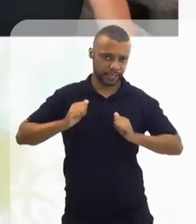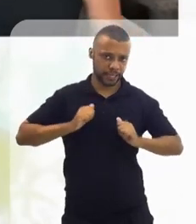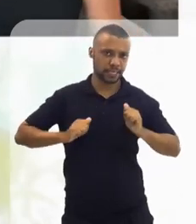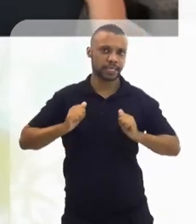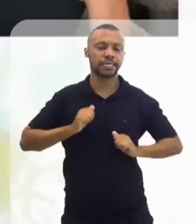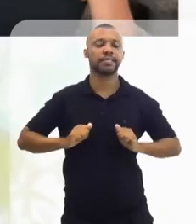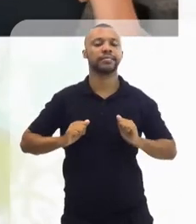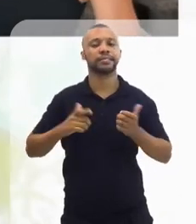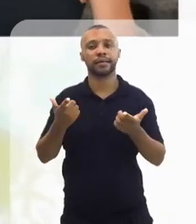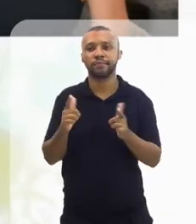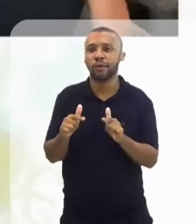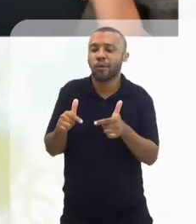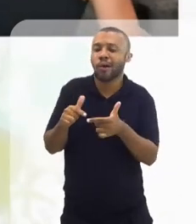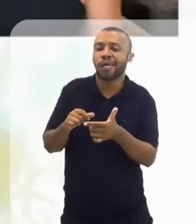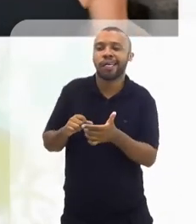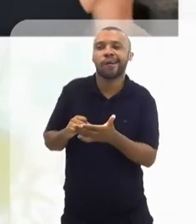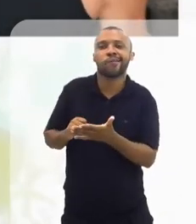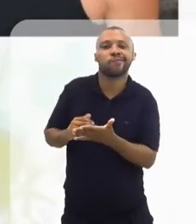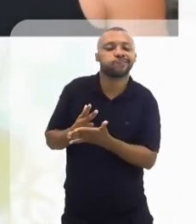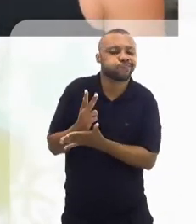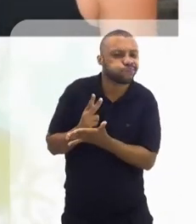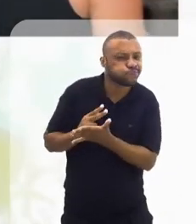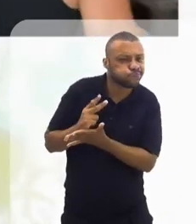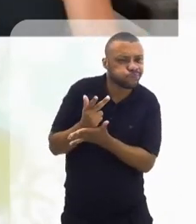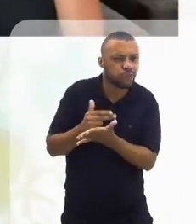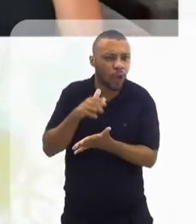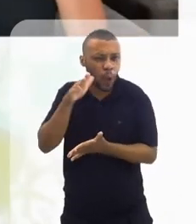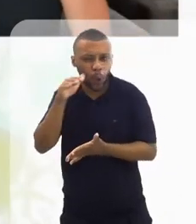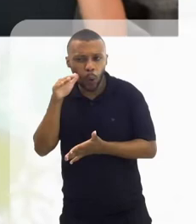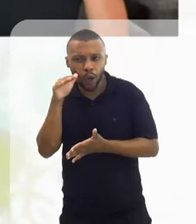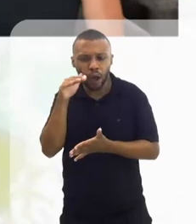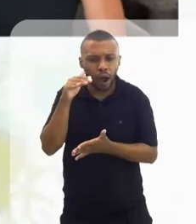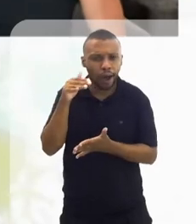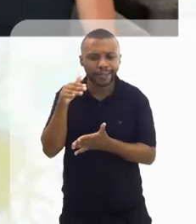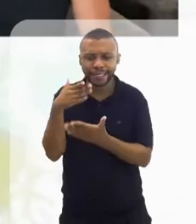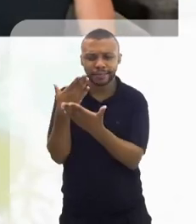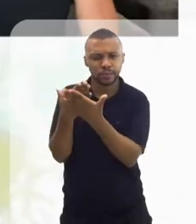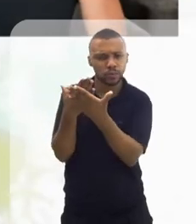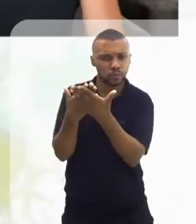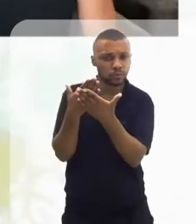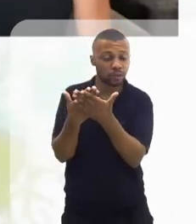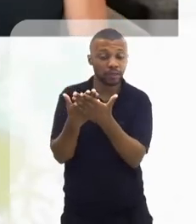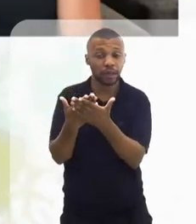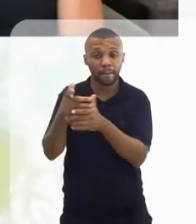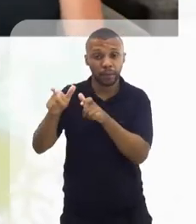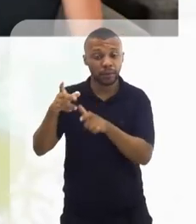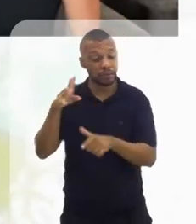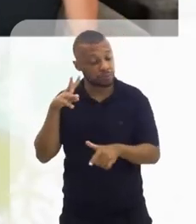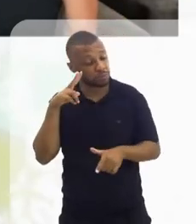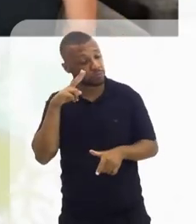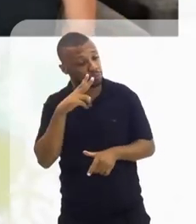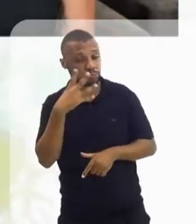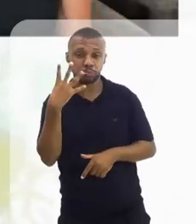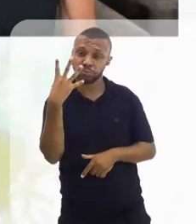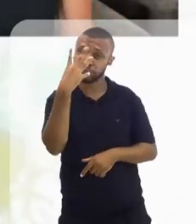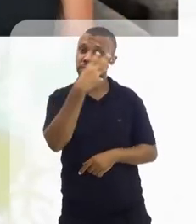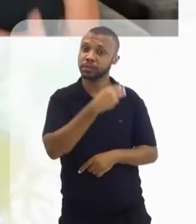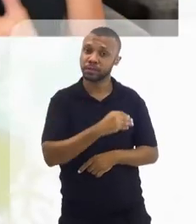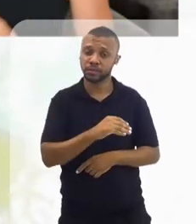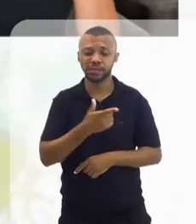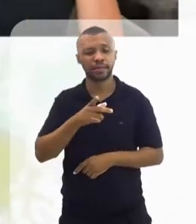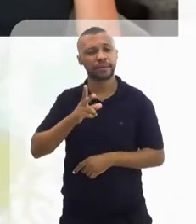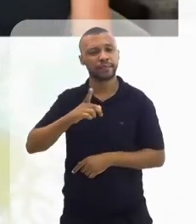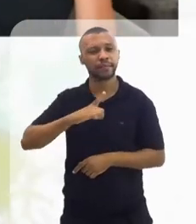sendo inquieta por natureza, sempre estudando muito, sempre, né? Tem pessoas que me acham bonita,